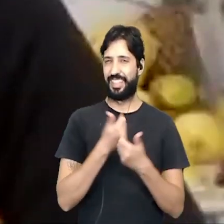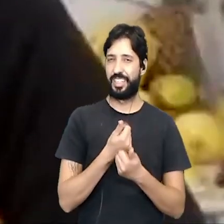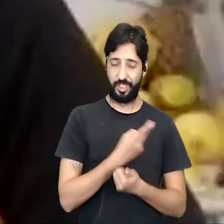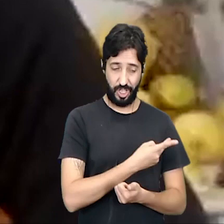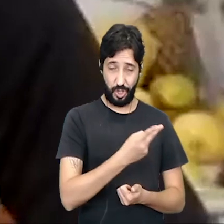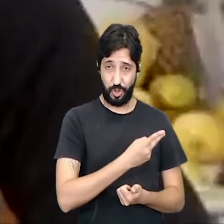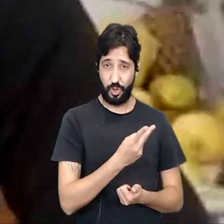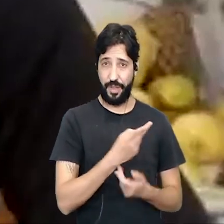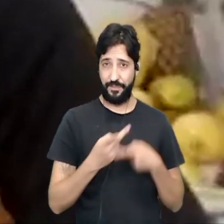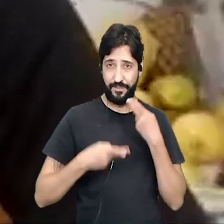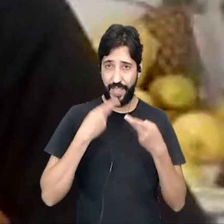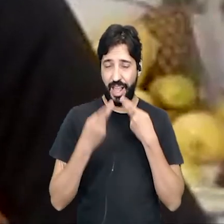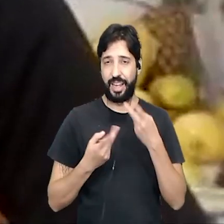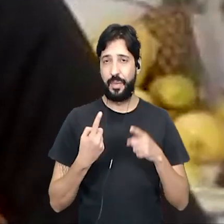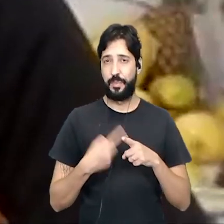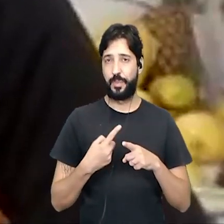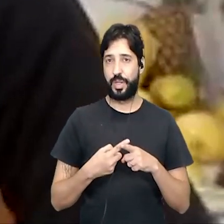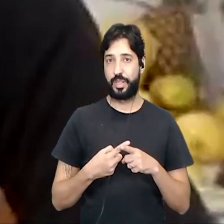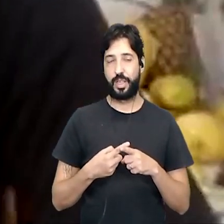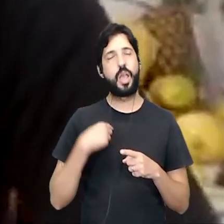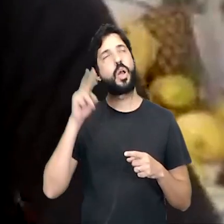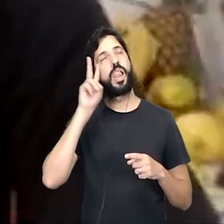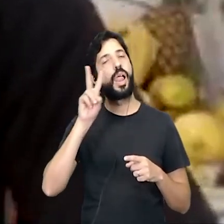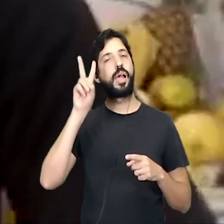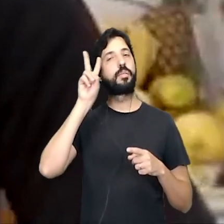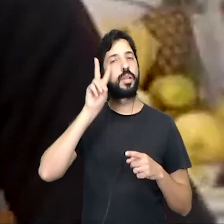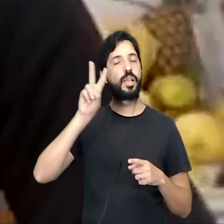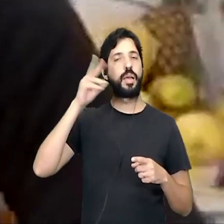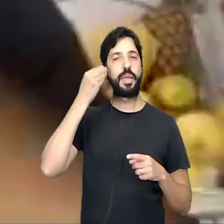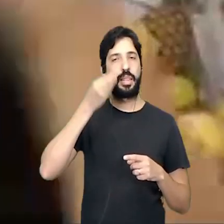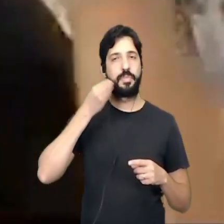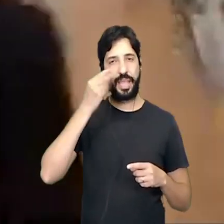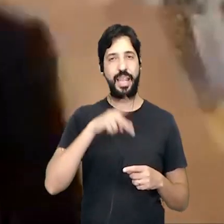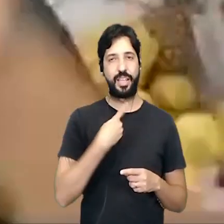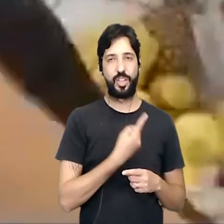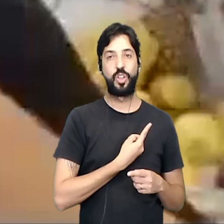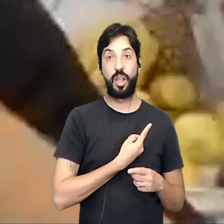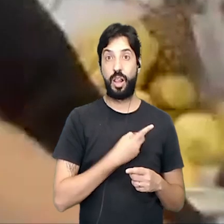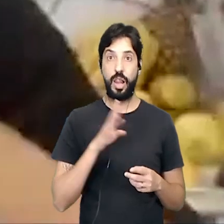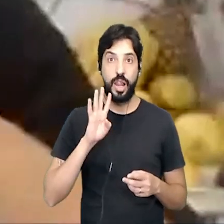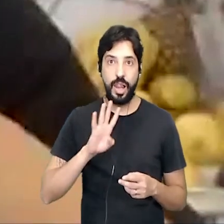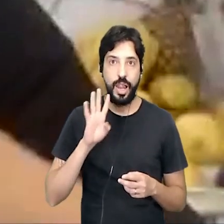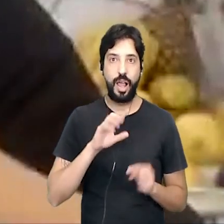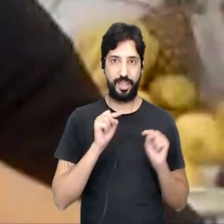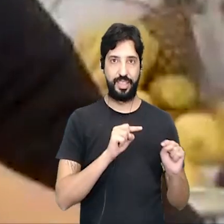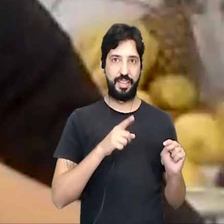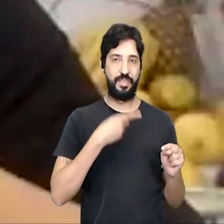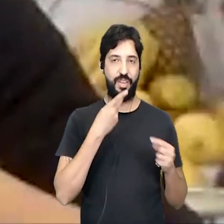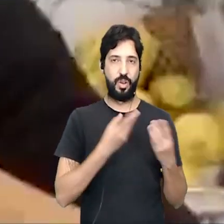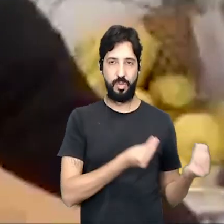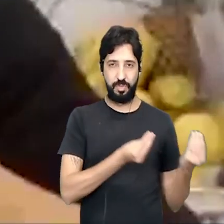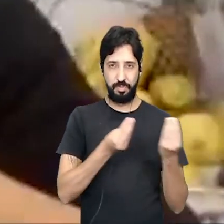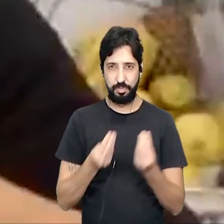Eu acho que tem... Nossa, é muito lindo ouvir o Ailton e você falando, Bel, porque eu estou aqui lembrando assim, da nossa experiência,